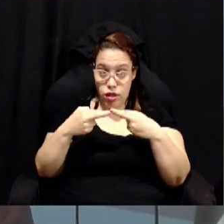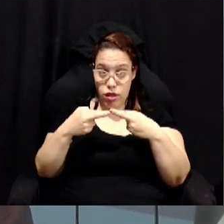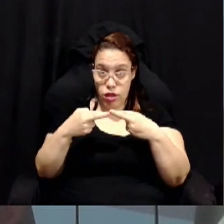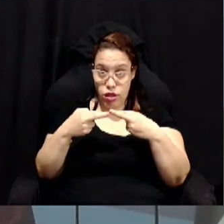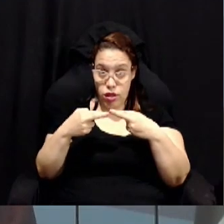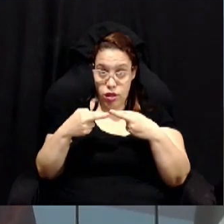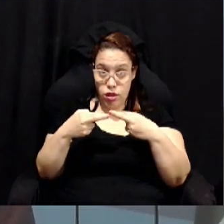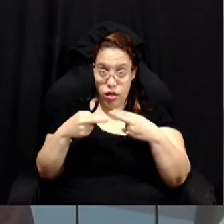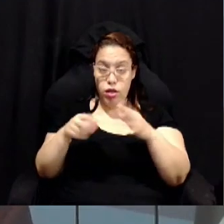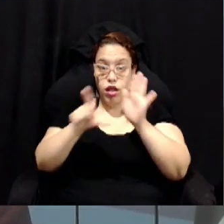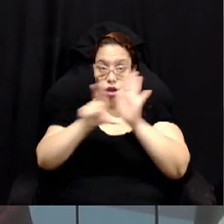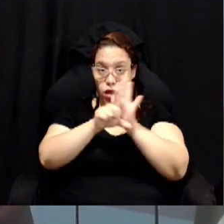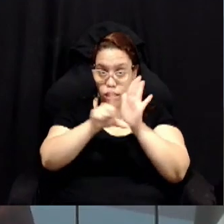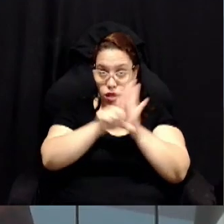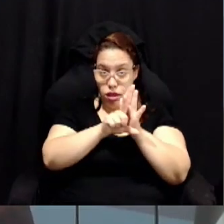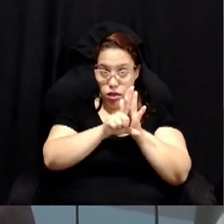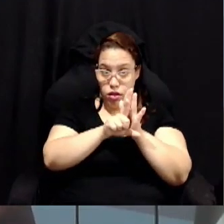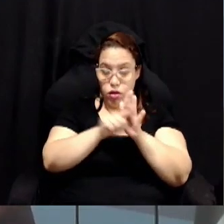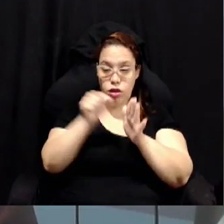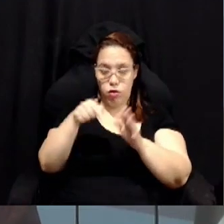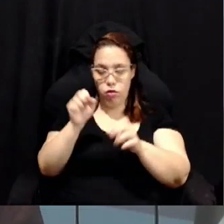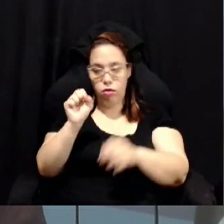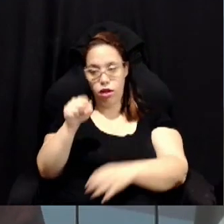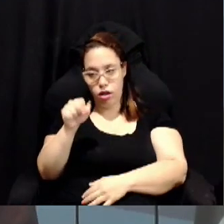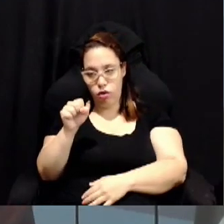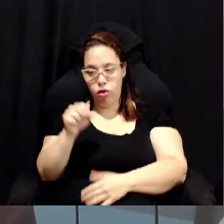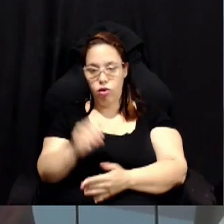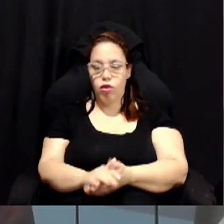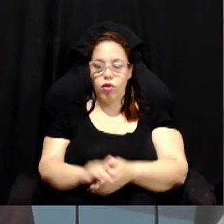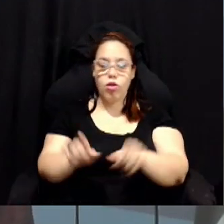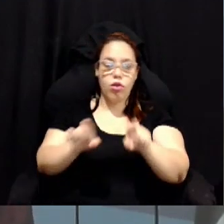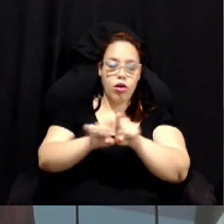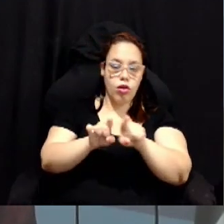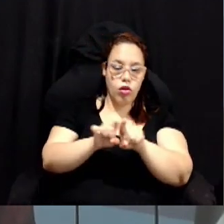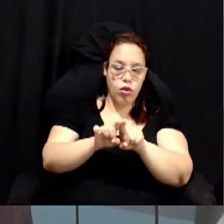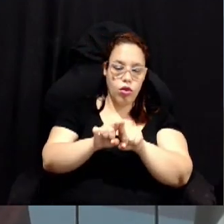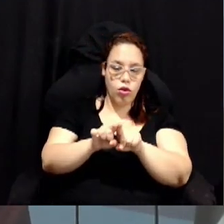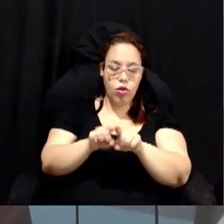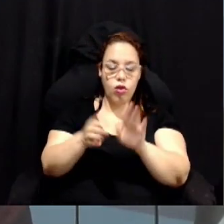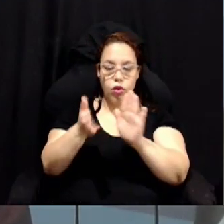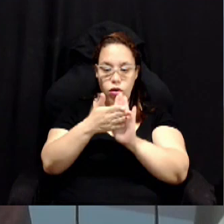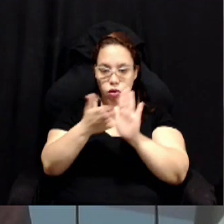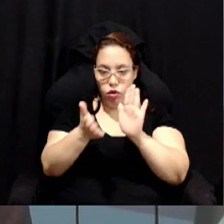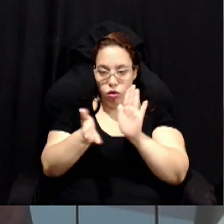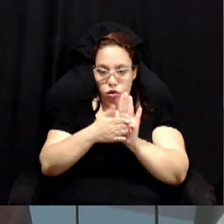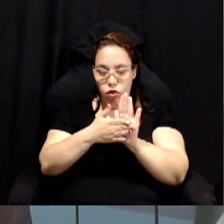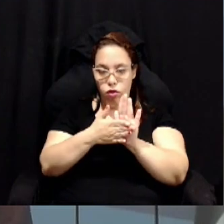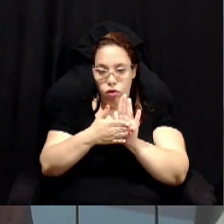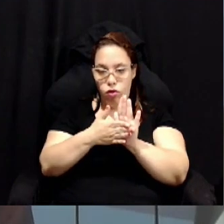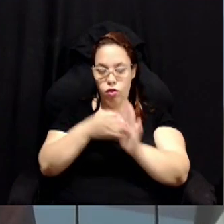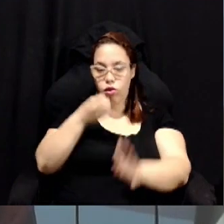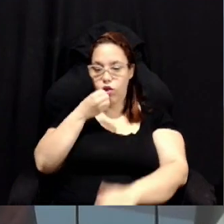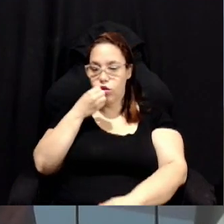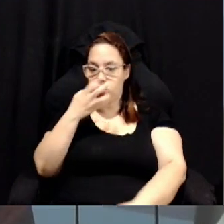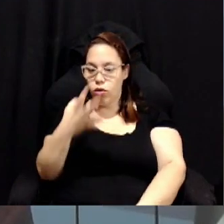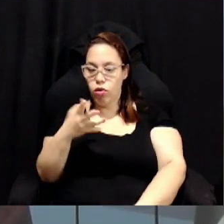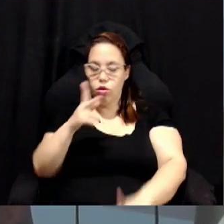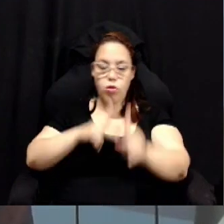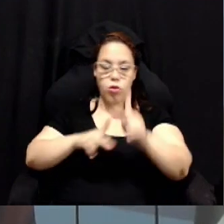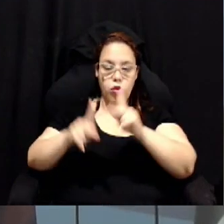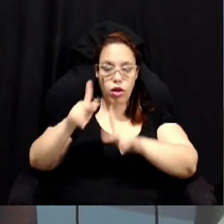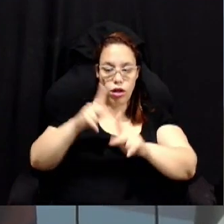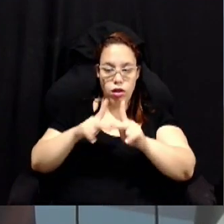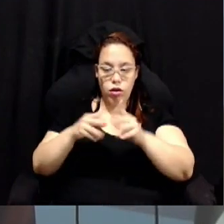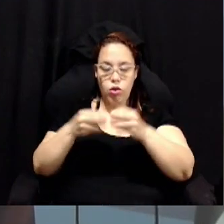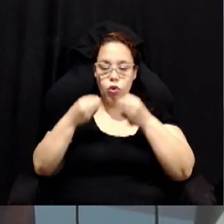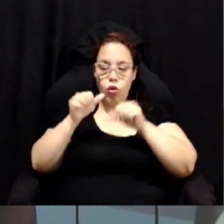legislar, nós estamos para isso. E também para propor medidas que beneficiem a população, como a transformação